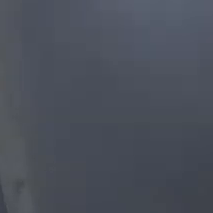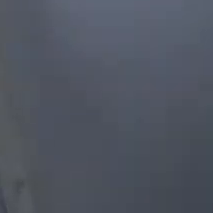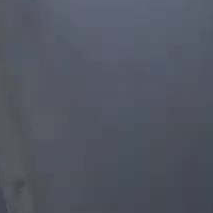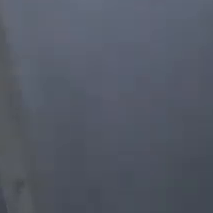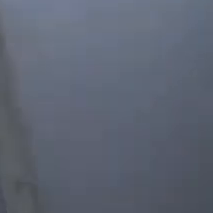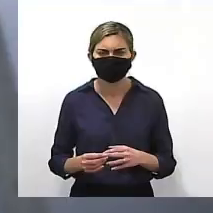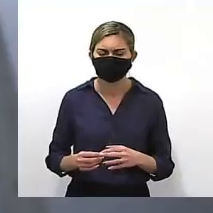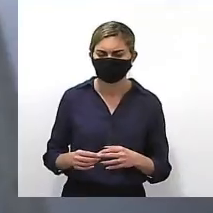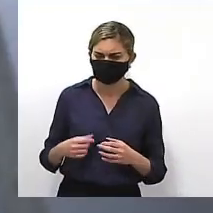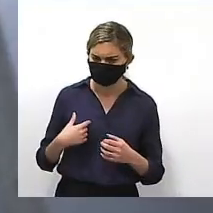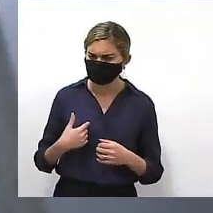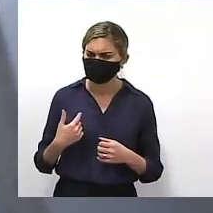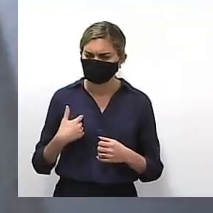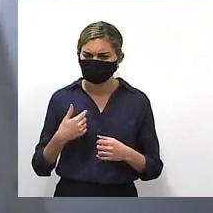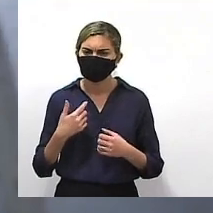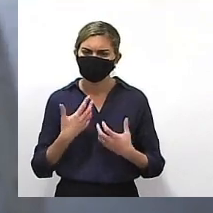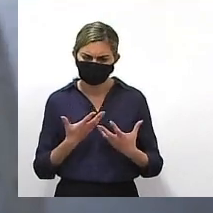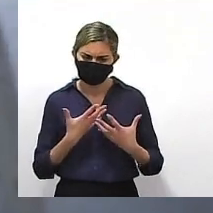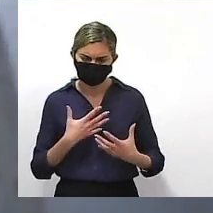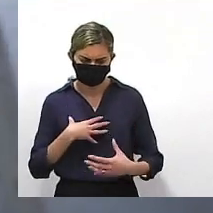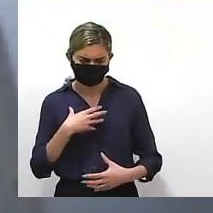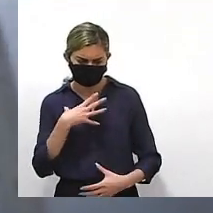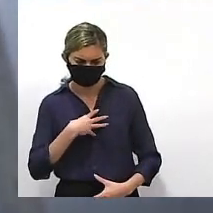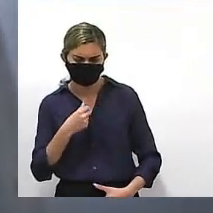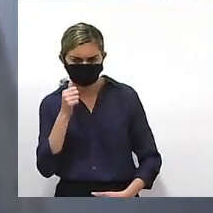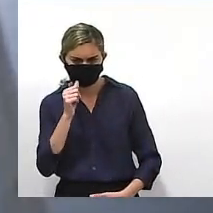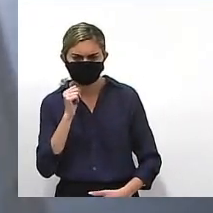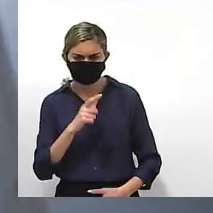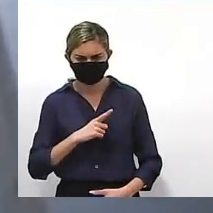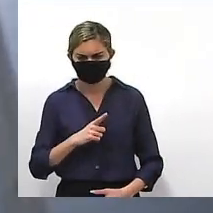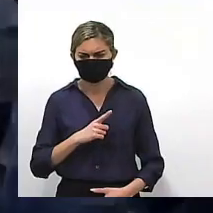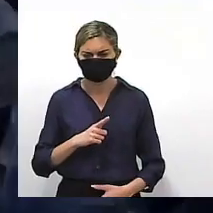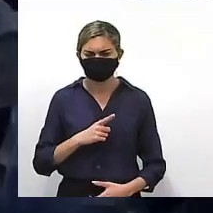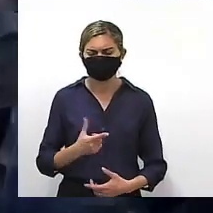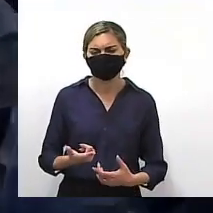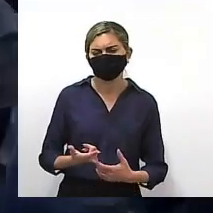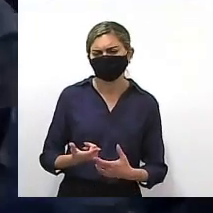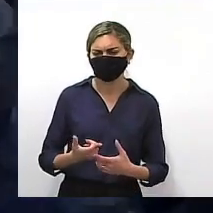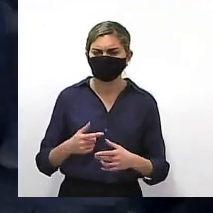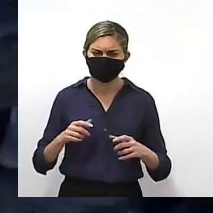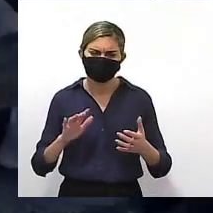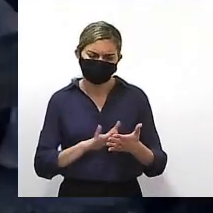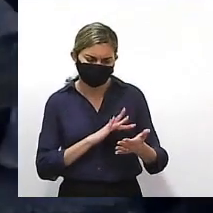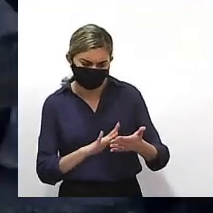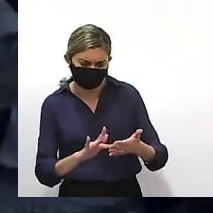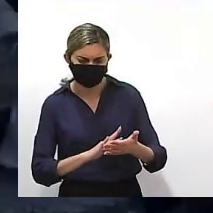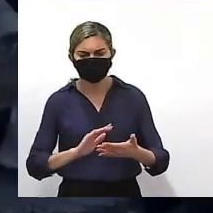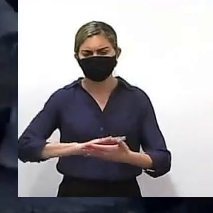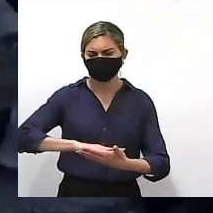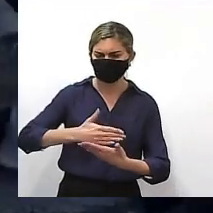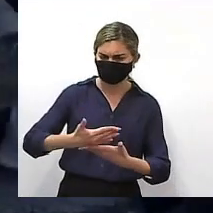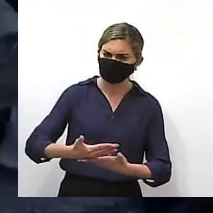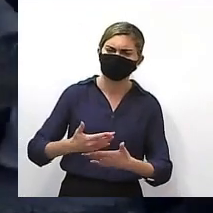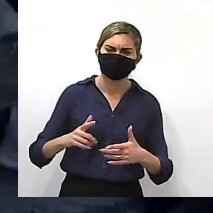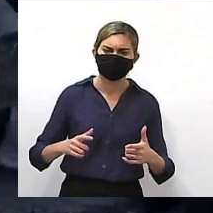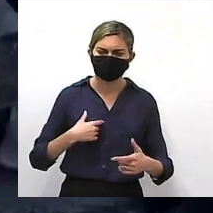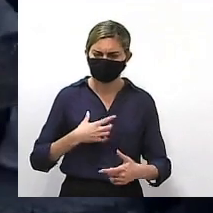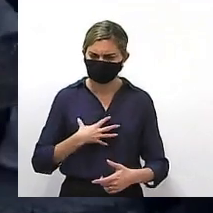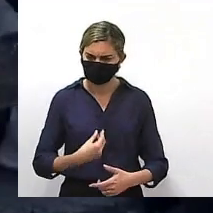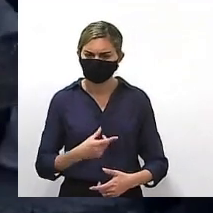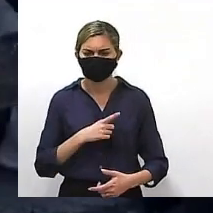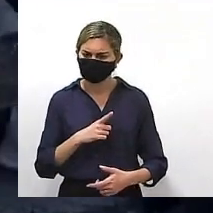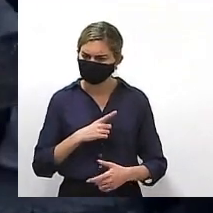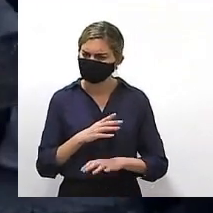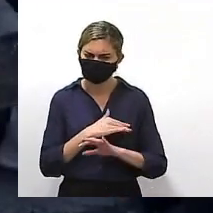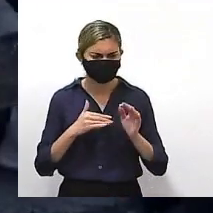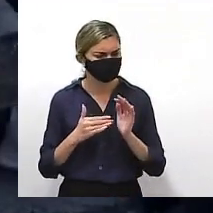Tudo que eu não tive, eu quero que a minha filha tenha. Nunca tive um notebook, um tablet. Minha filha tem tudo isso, minha filha tem Barbie, minha filha tem